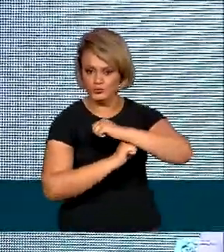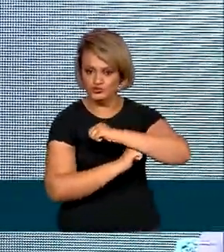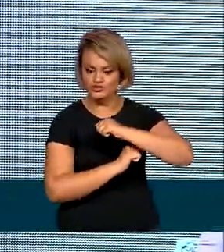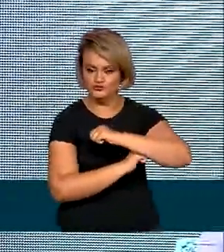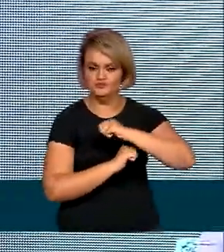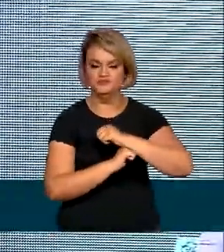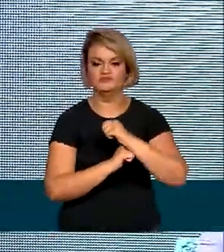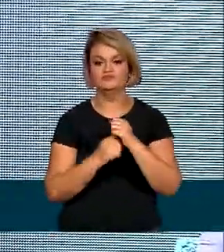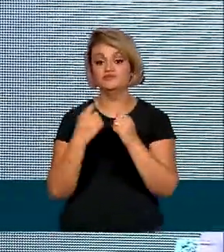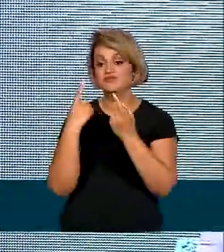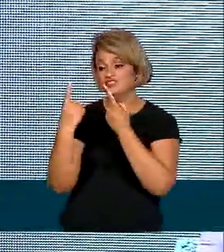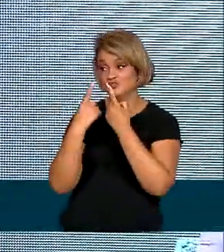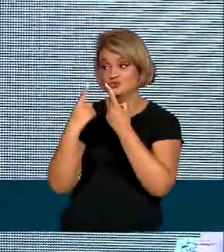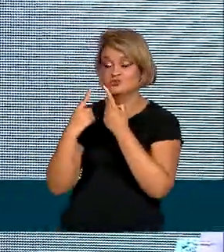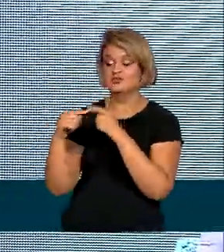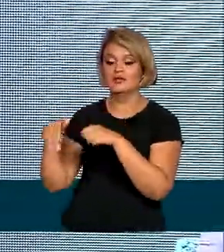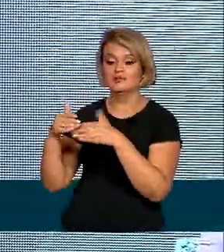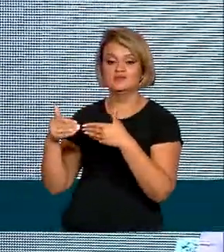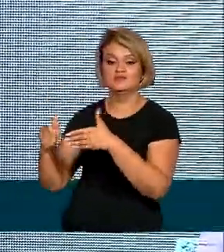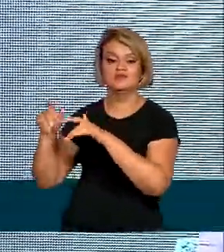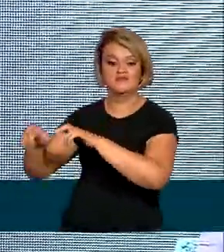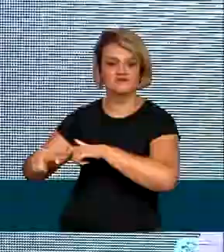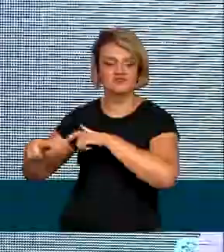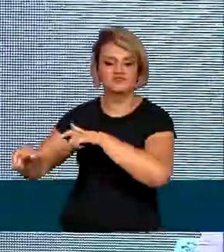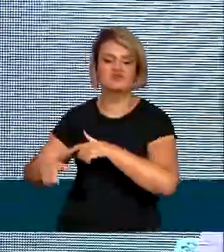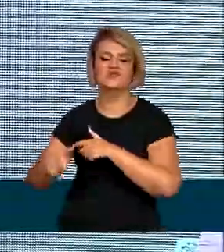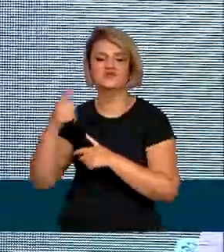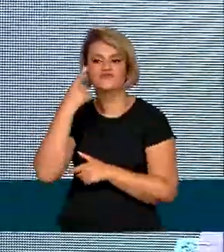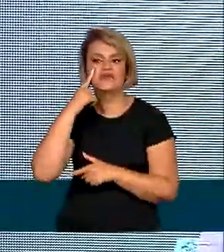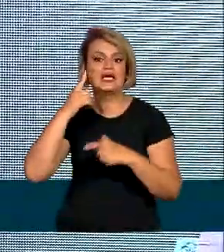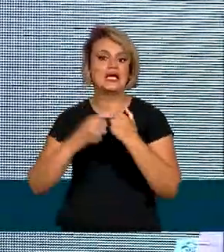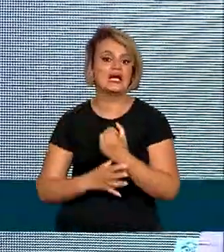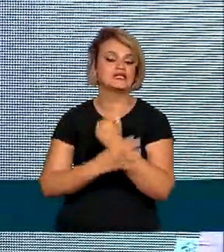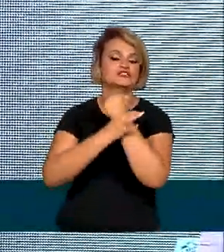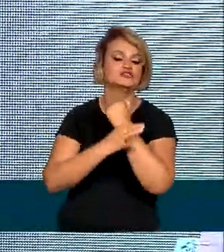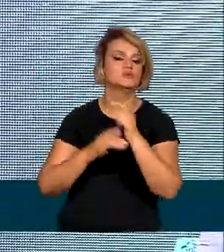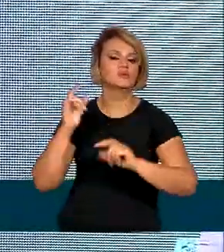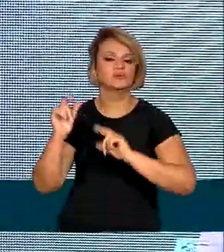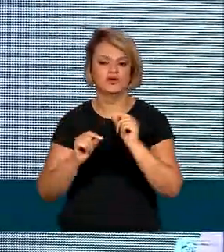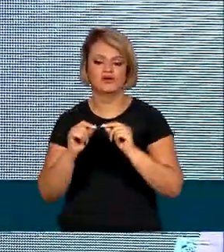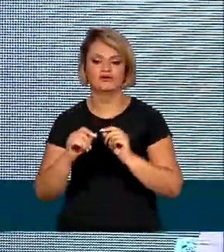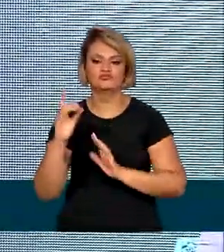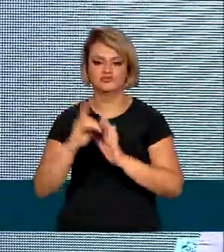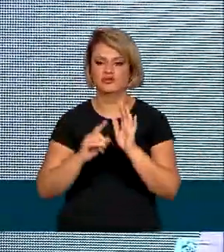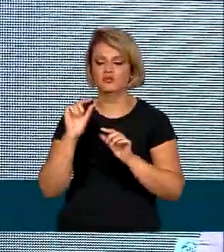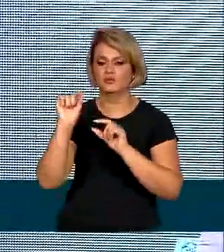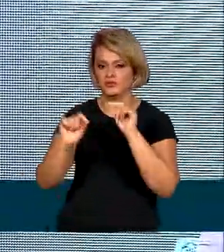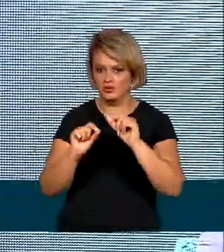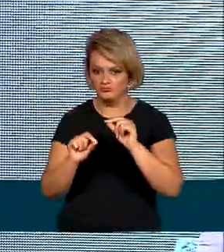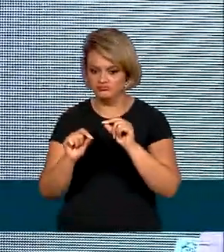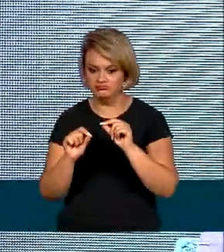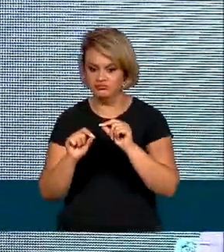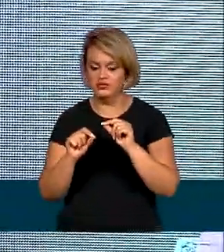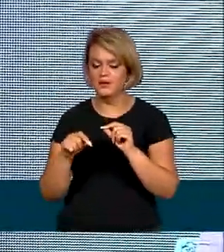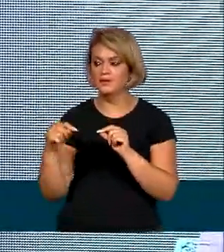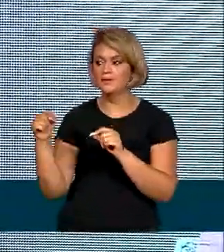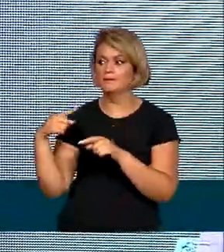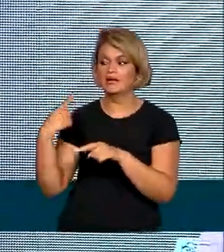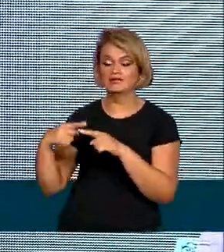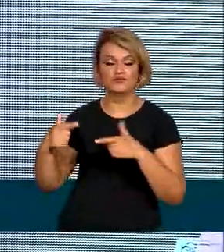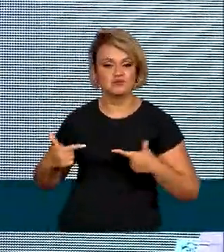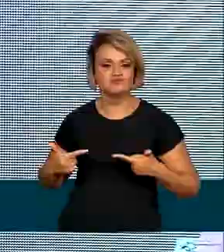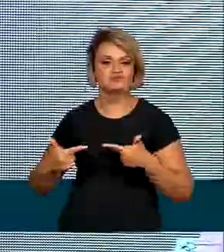estamos negociando com o Ministério da Fazenda as condições de garantias de fundo garantidor para que a gente